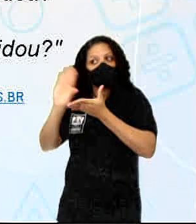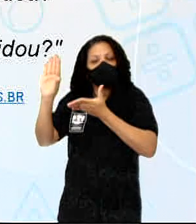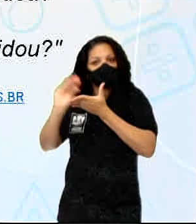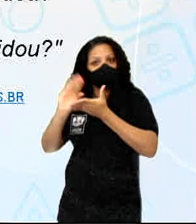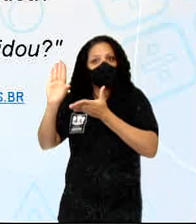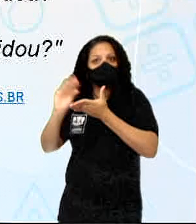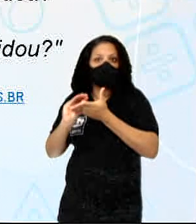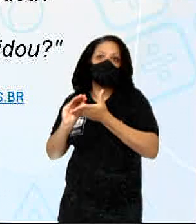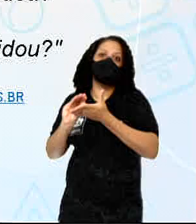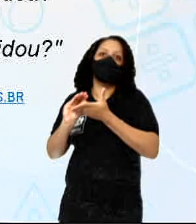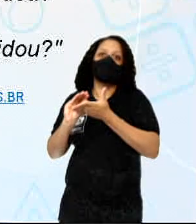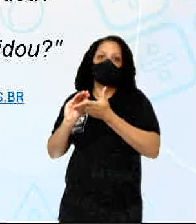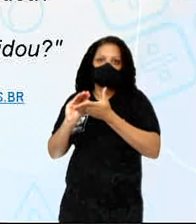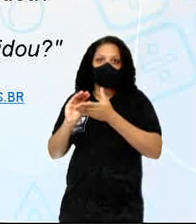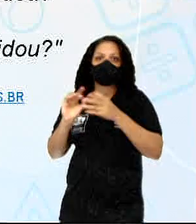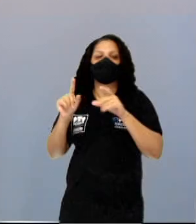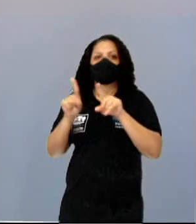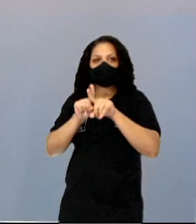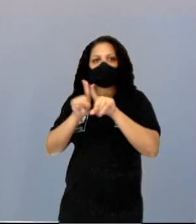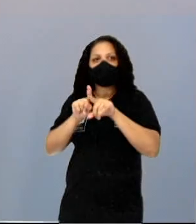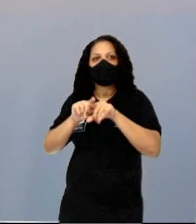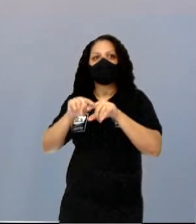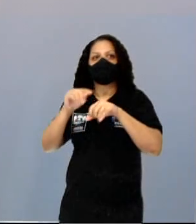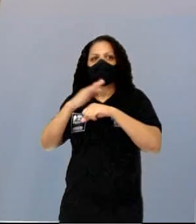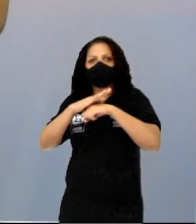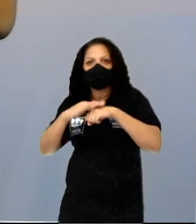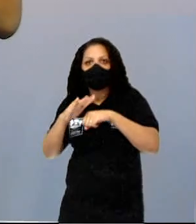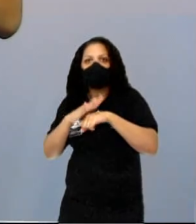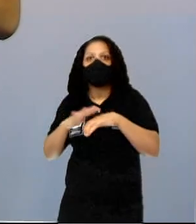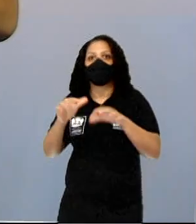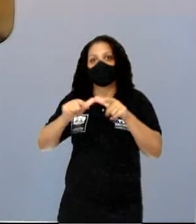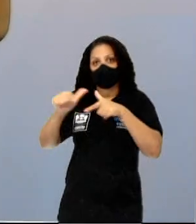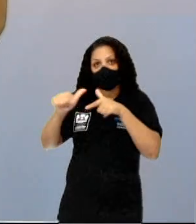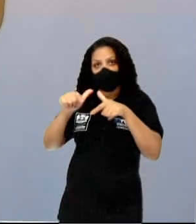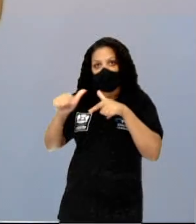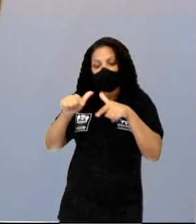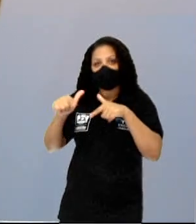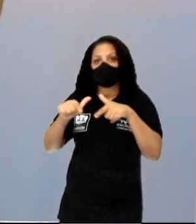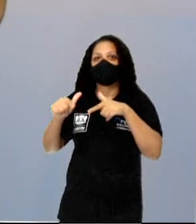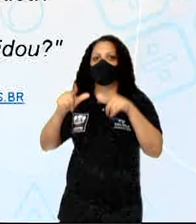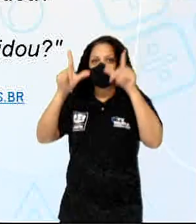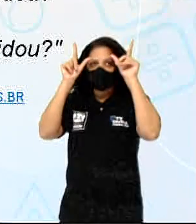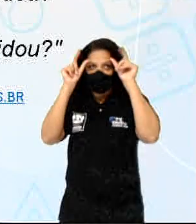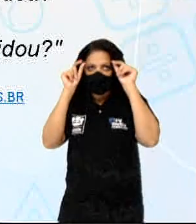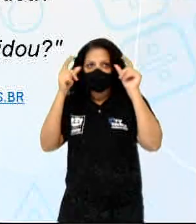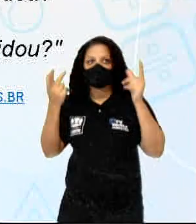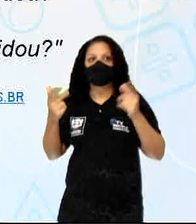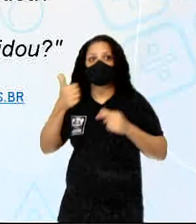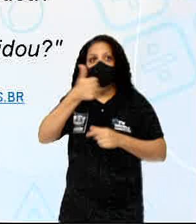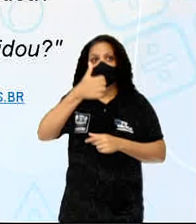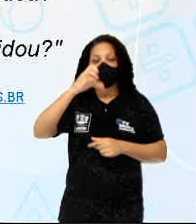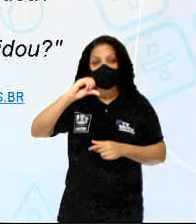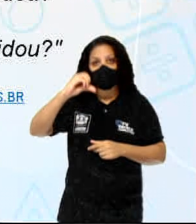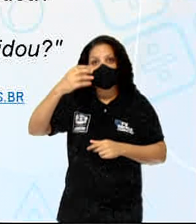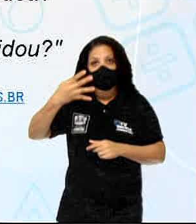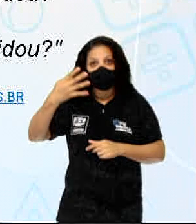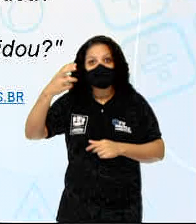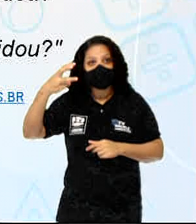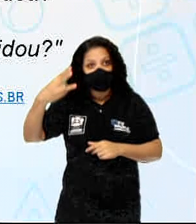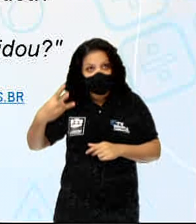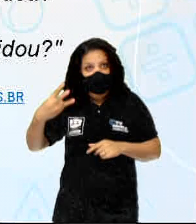e a estabilidade do trabalho. Ainda nessa perspectiva do trabalhismo e da urbanização, em 1943, Vargas